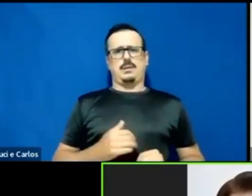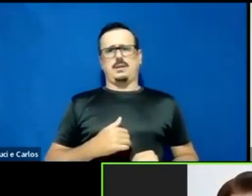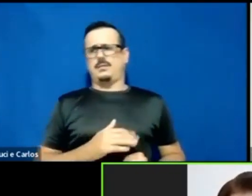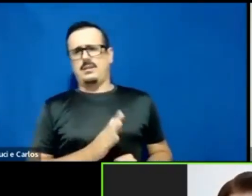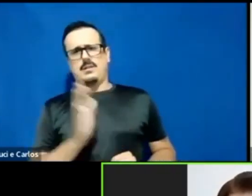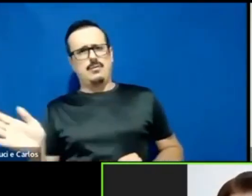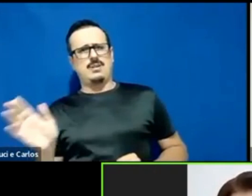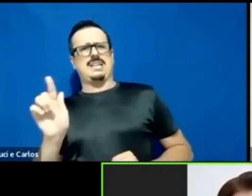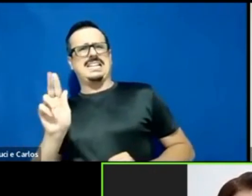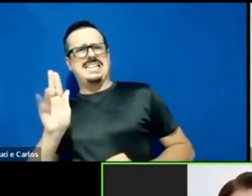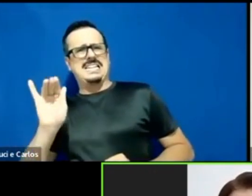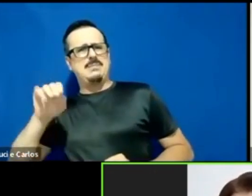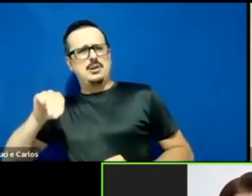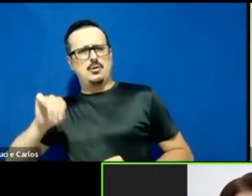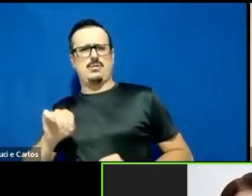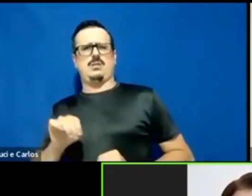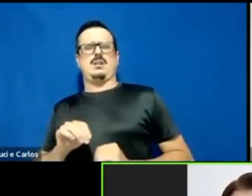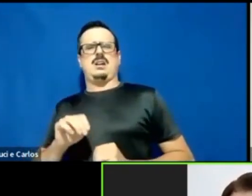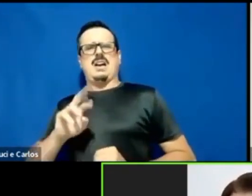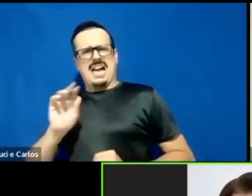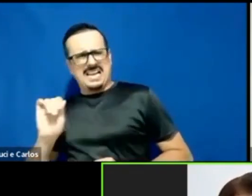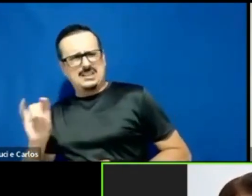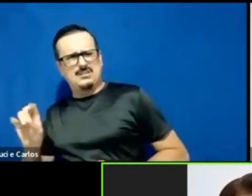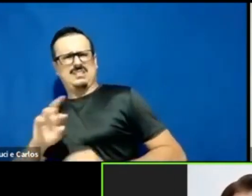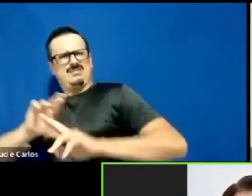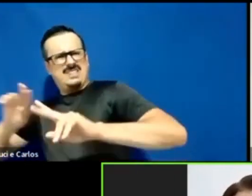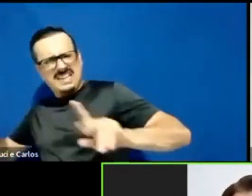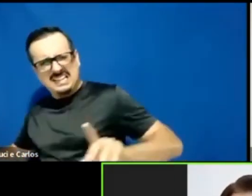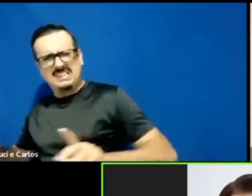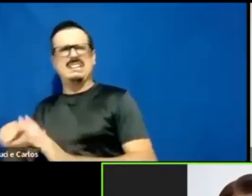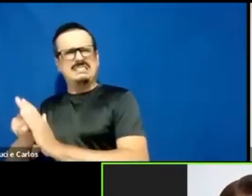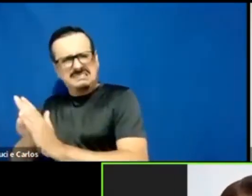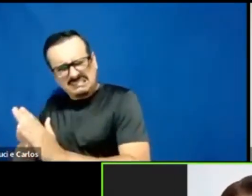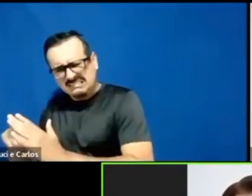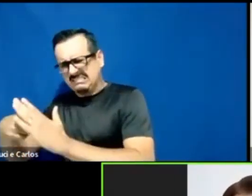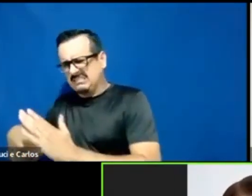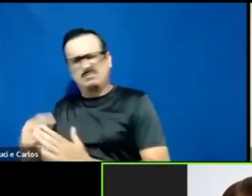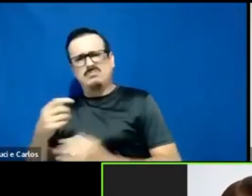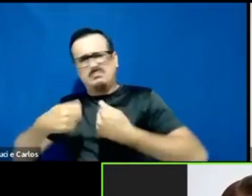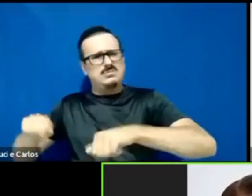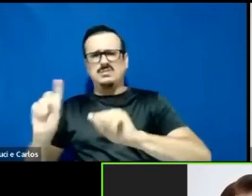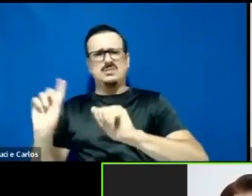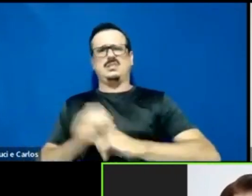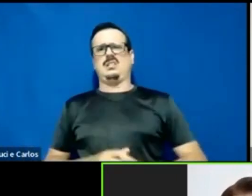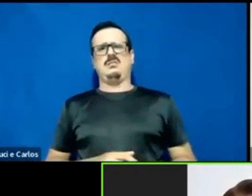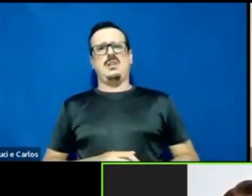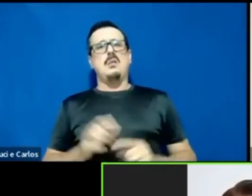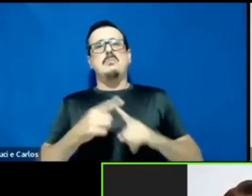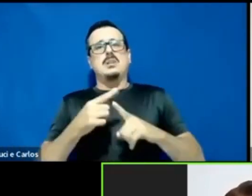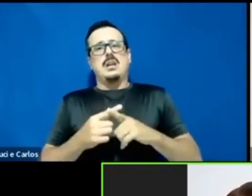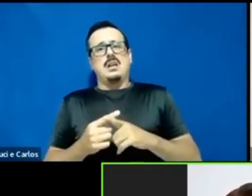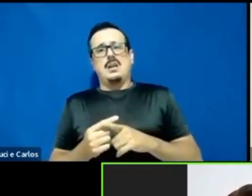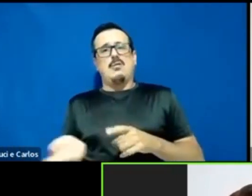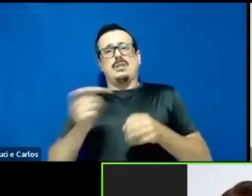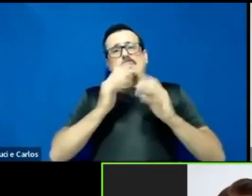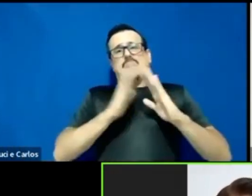Com 1 mês e 3 semanas, a minha respiração já estava normal, a minha fala também já estava normal.